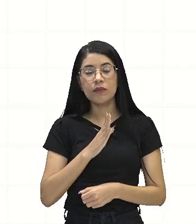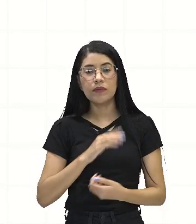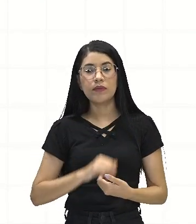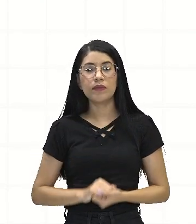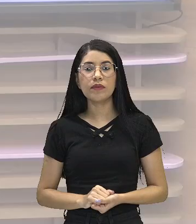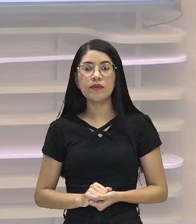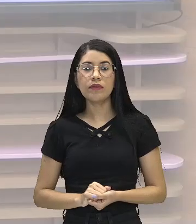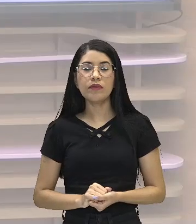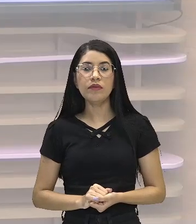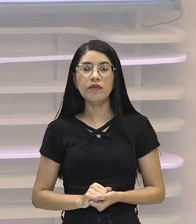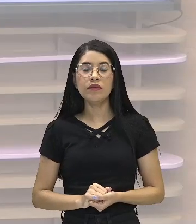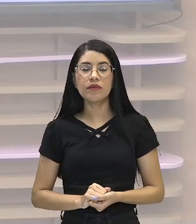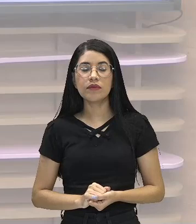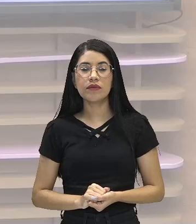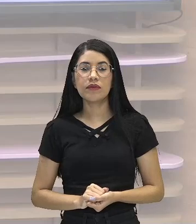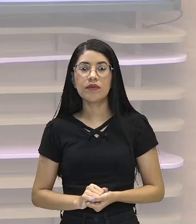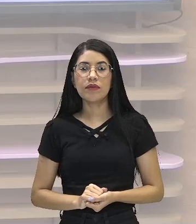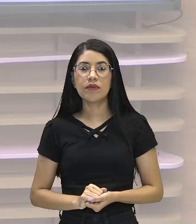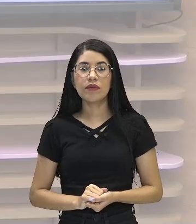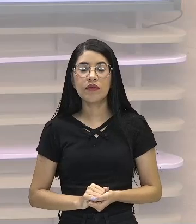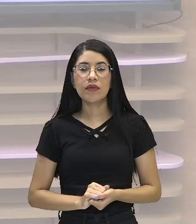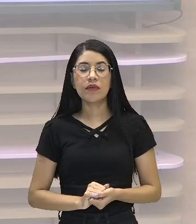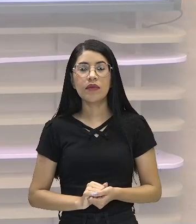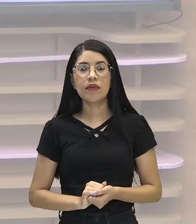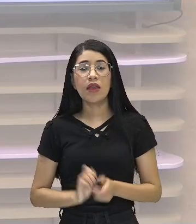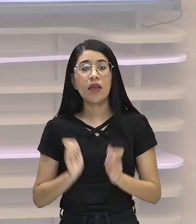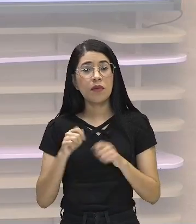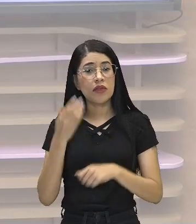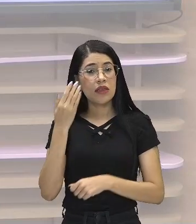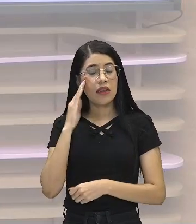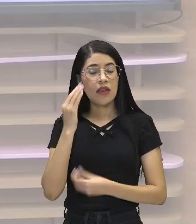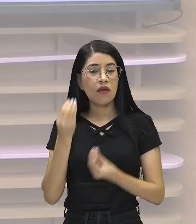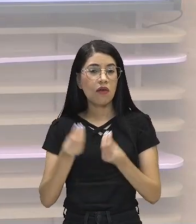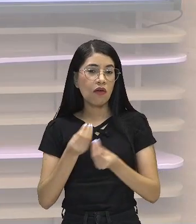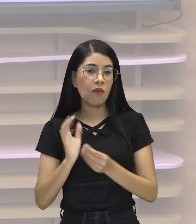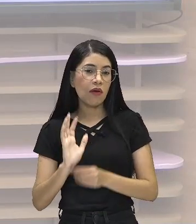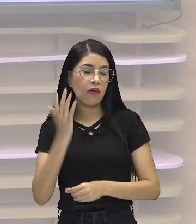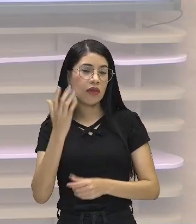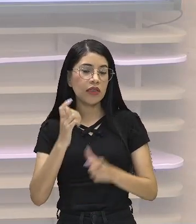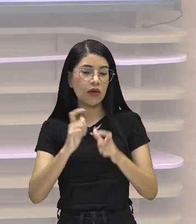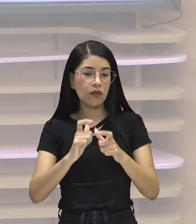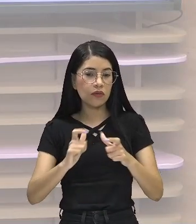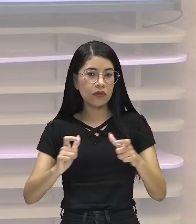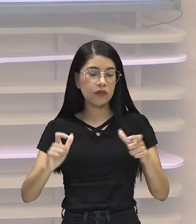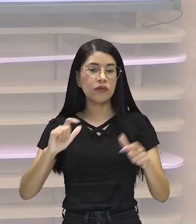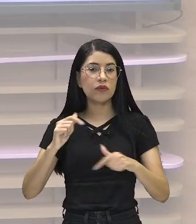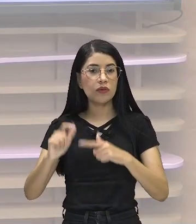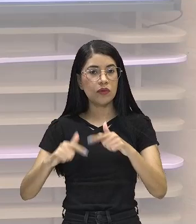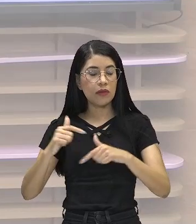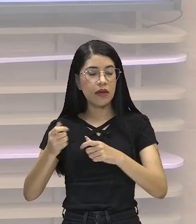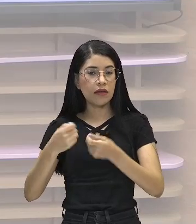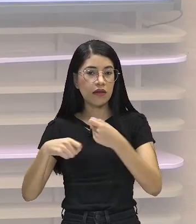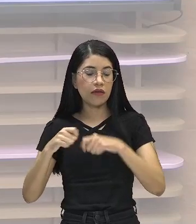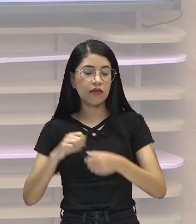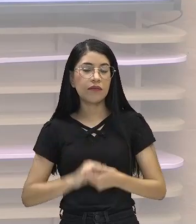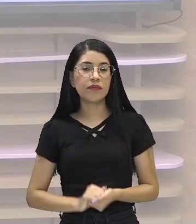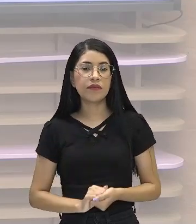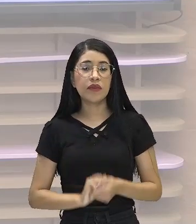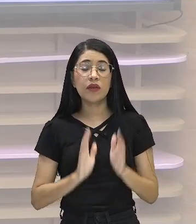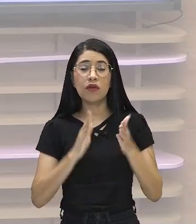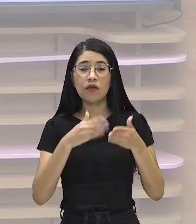para o continente, para a gente entender essa expansão dessas atividades. E falando em Amazônia,